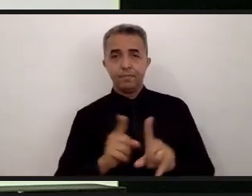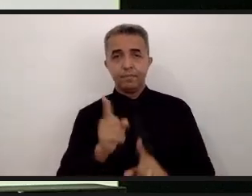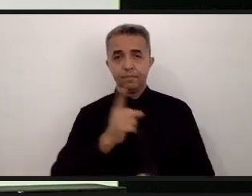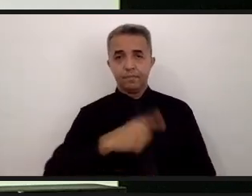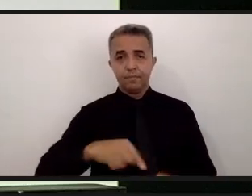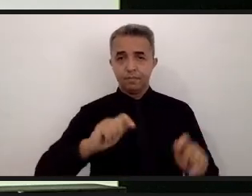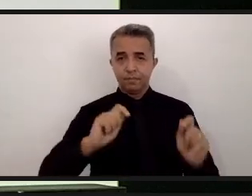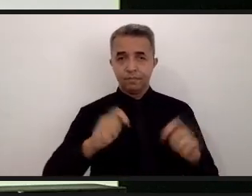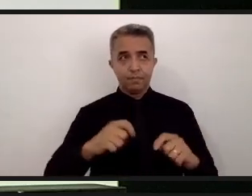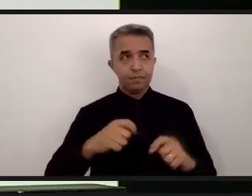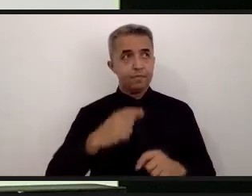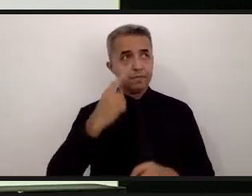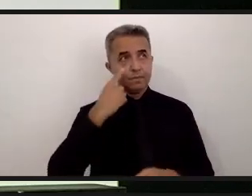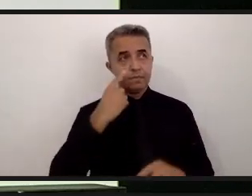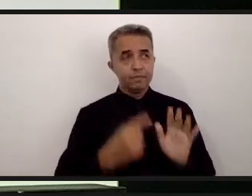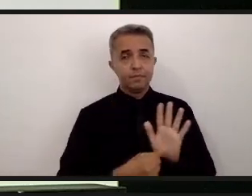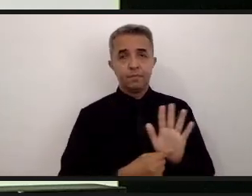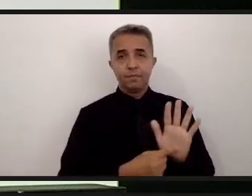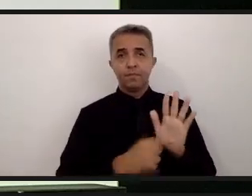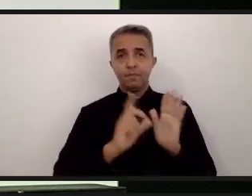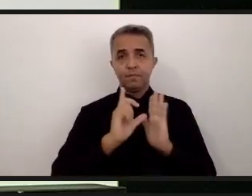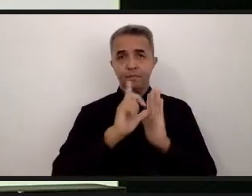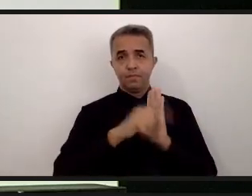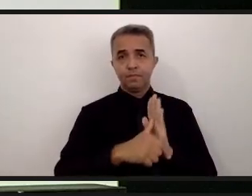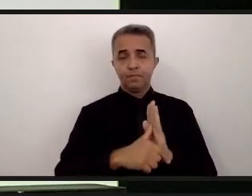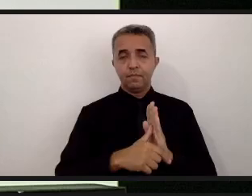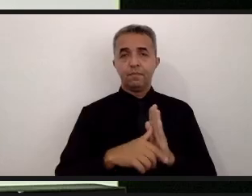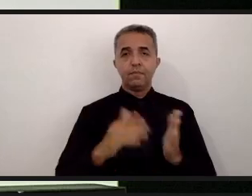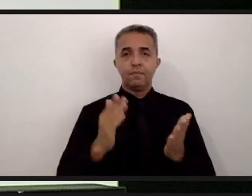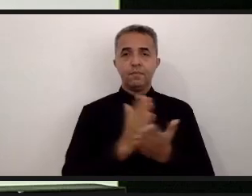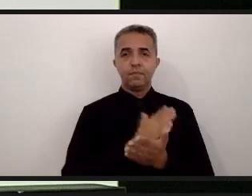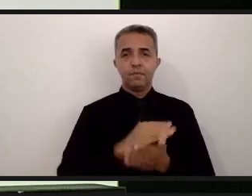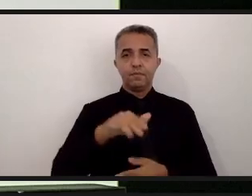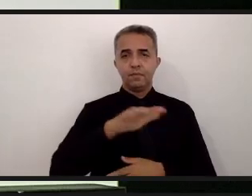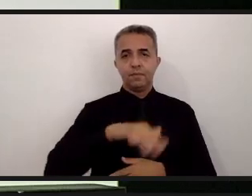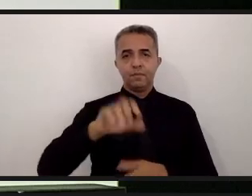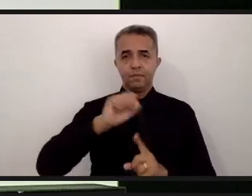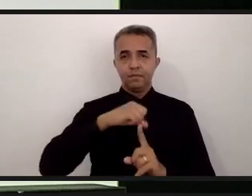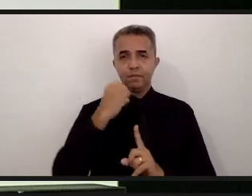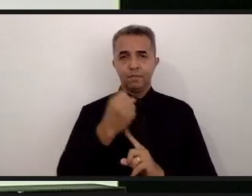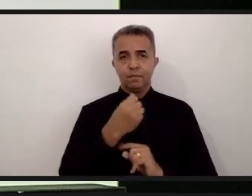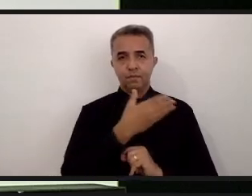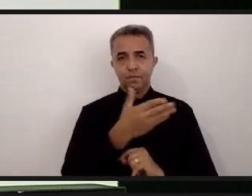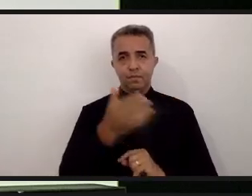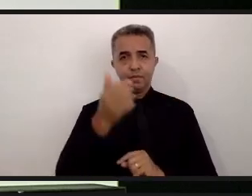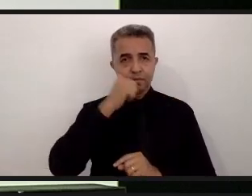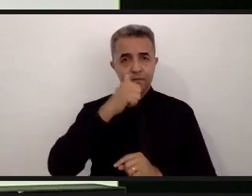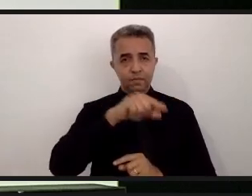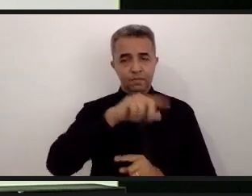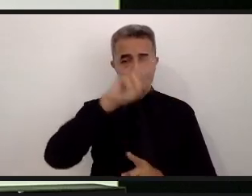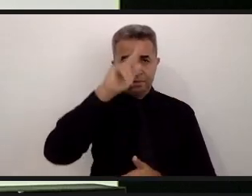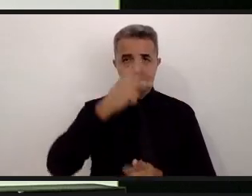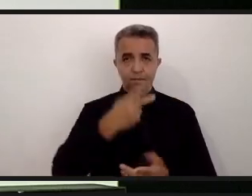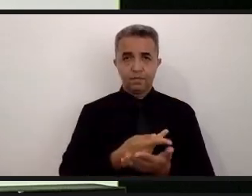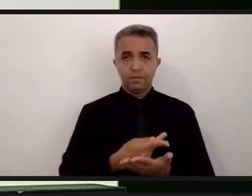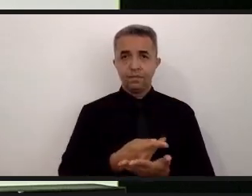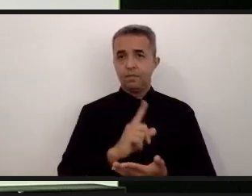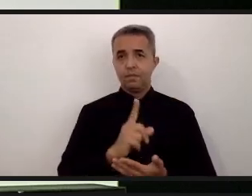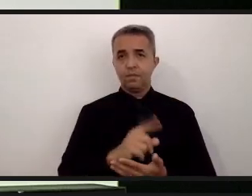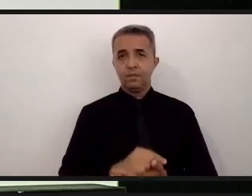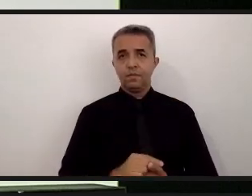o atraso de alguns setores de uma sociedade que não reconhece a mulher do sexo feminino, que